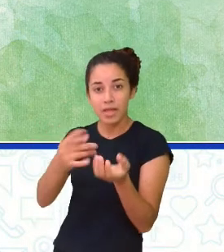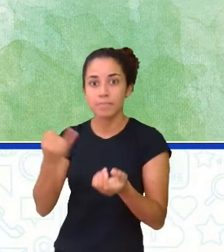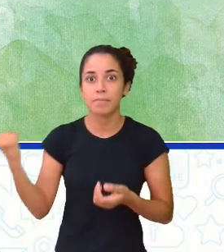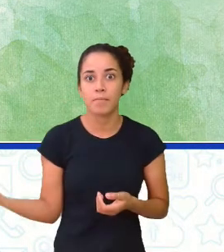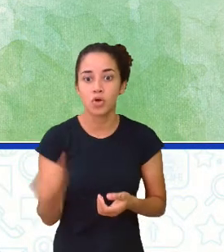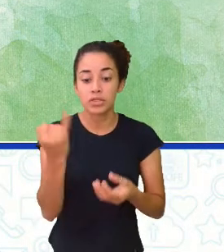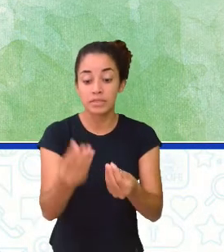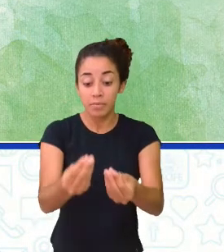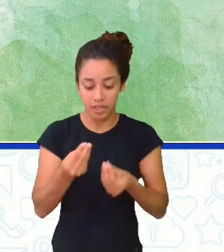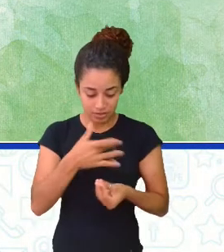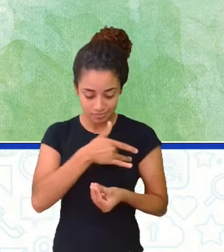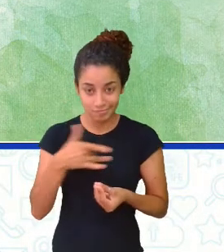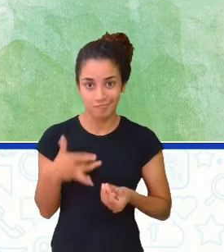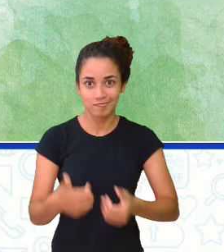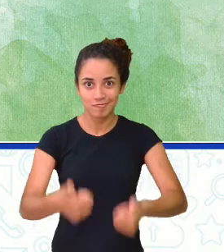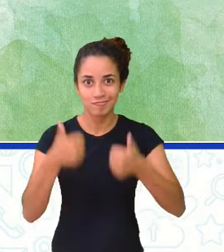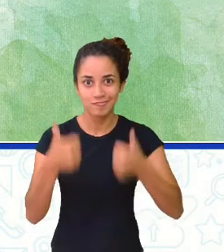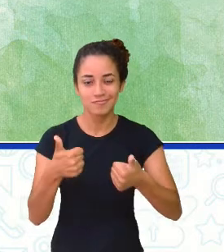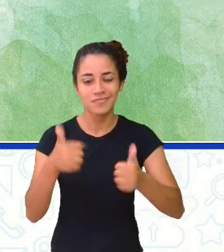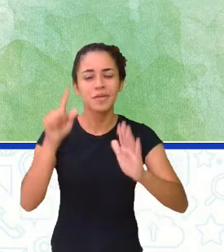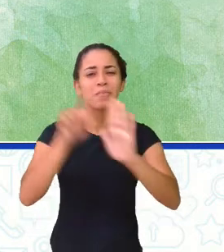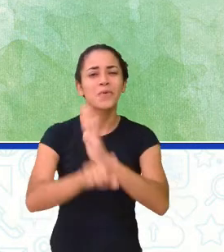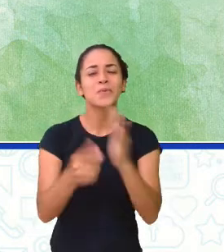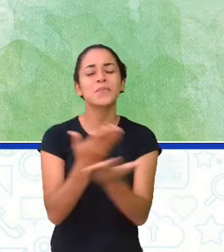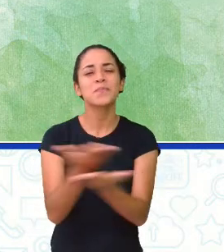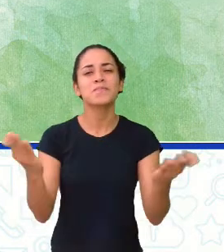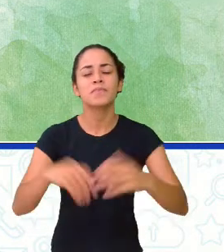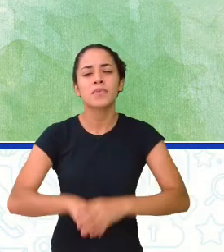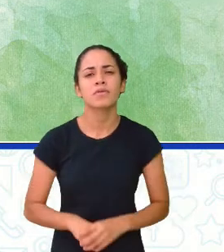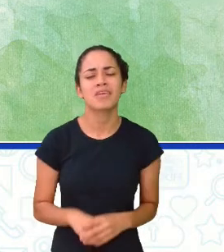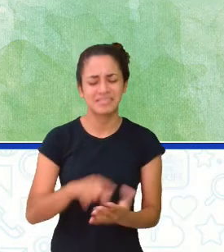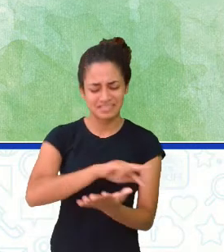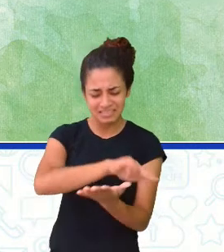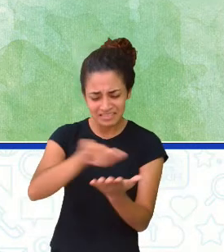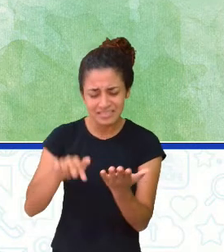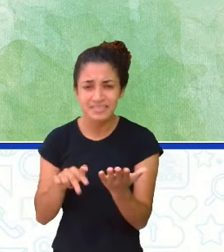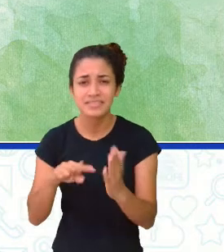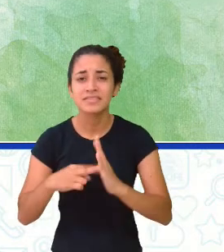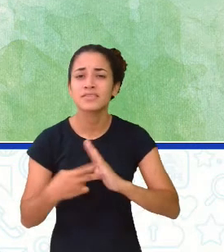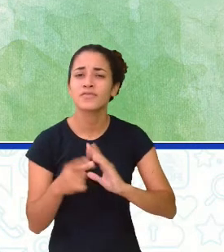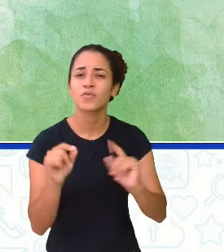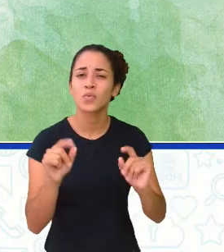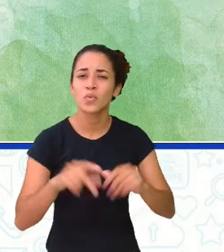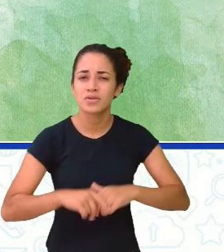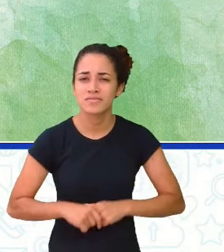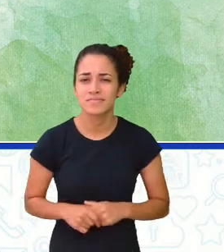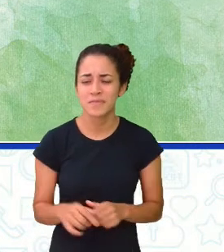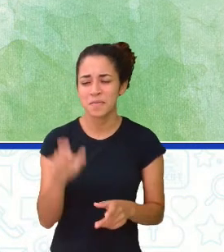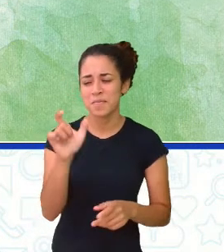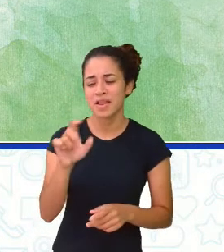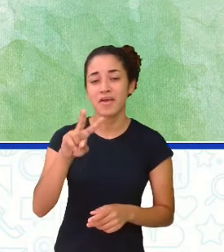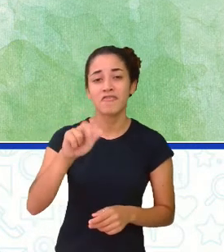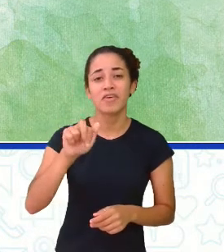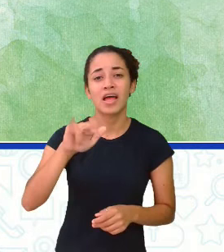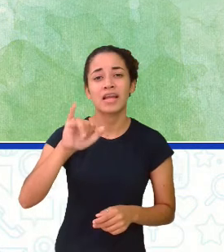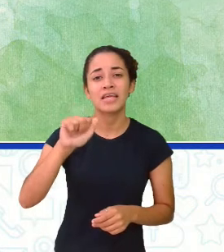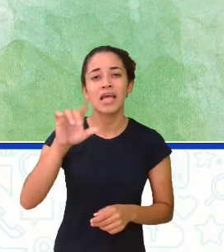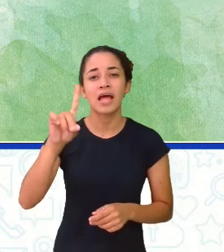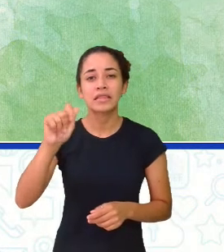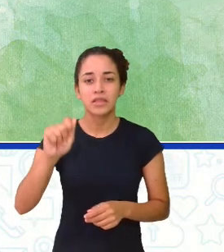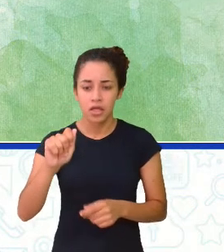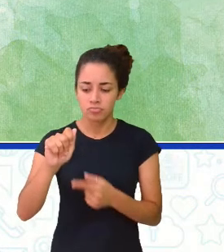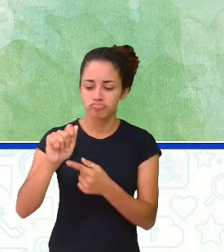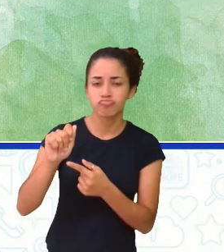Mas a minha pergunta aí para vocês, mas o que quer dizer variada? Né? Que palavrinha é essa que está aí dizendo